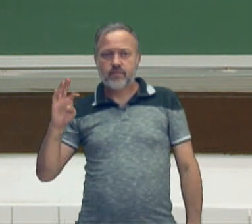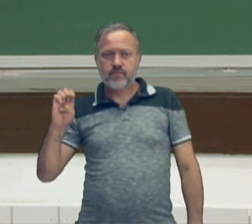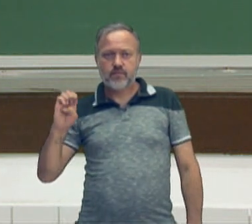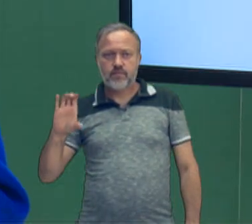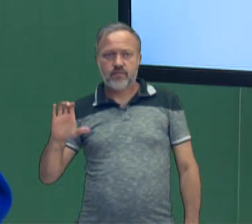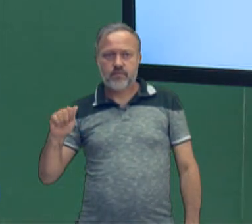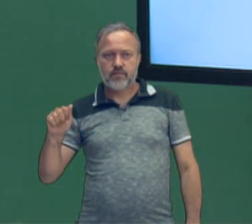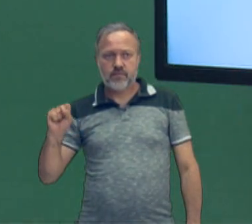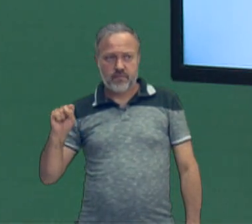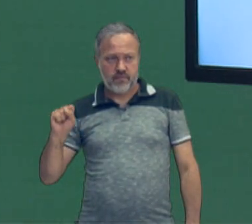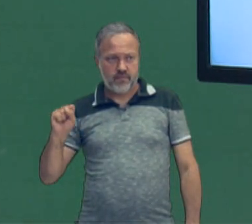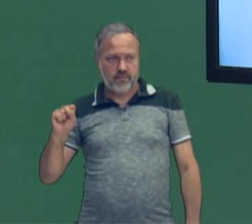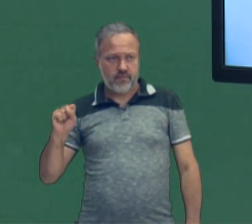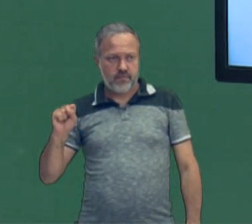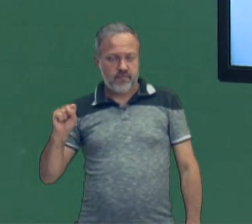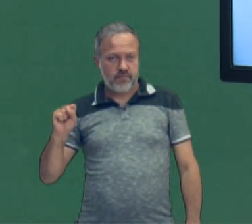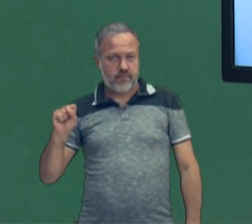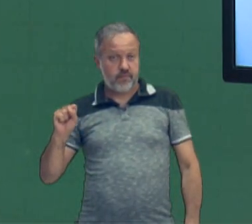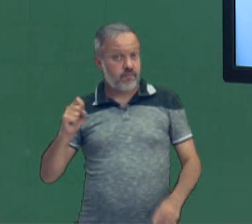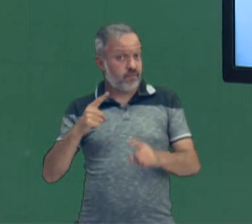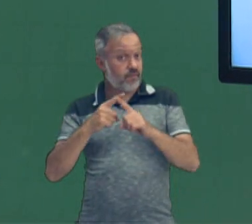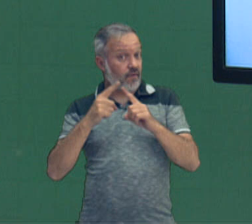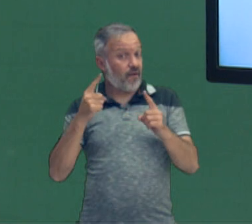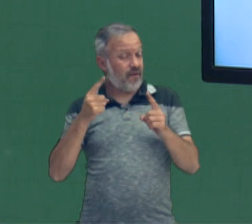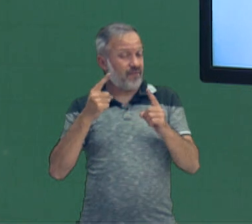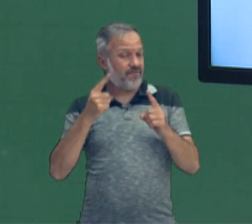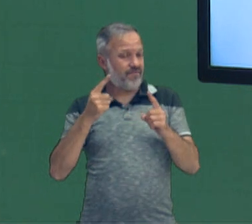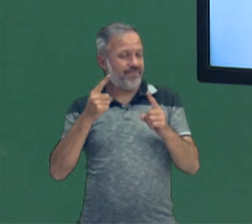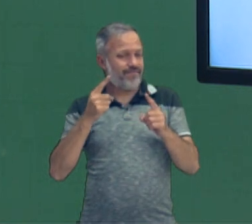uma pena que a gente perdeu, né,